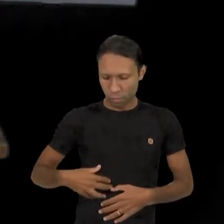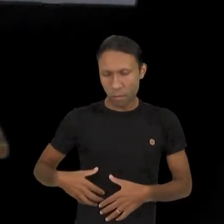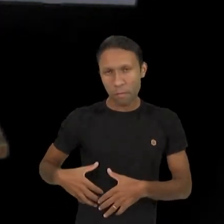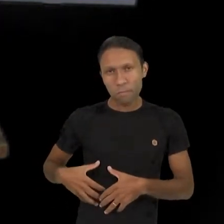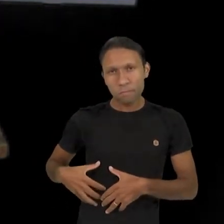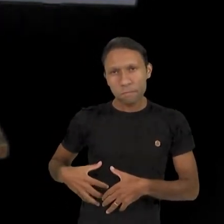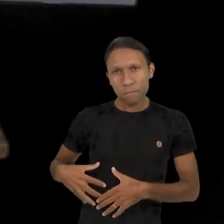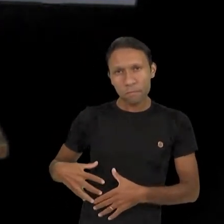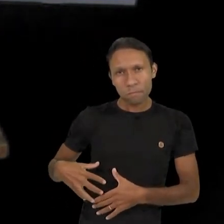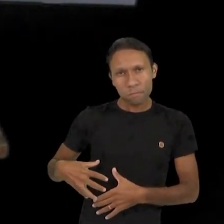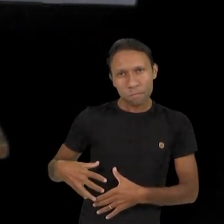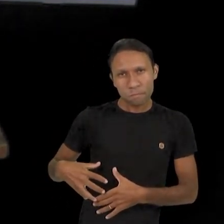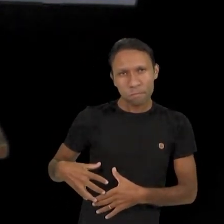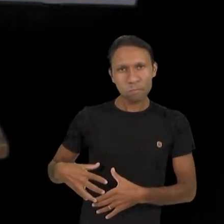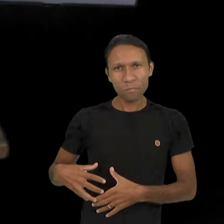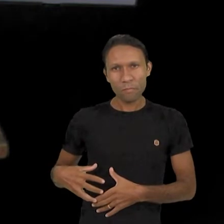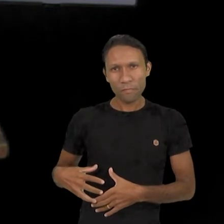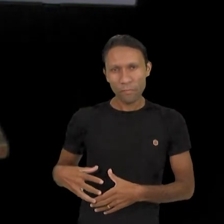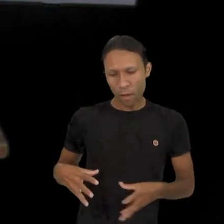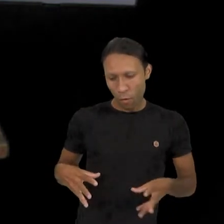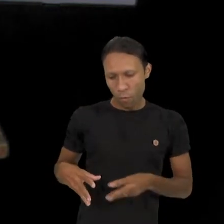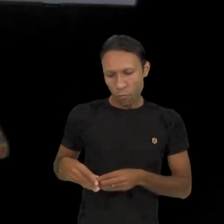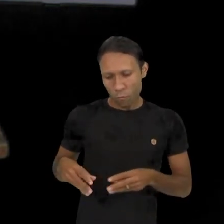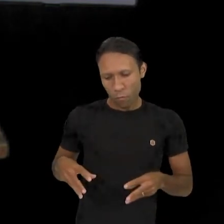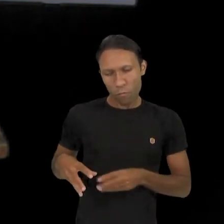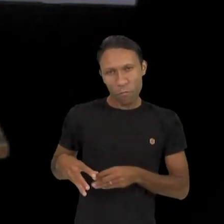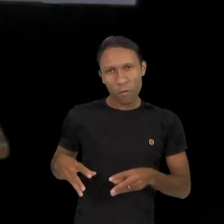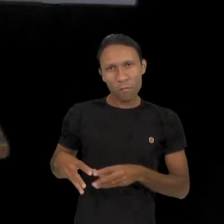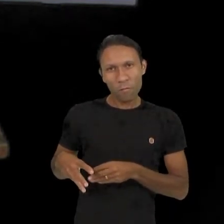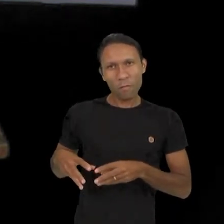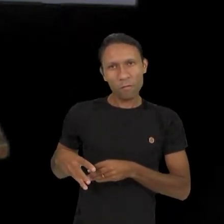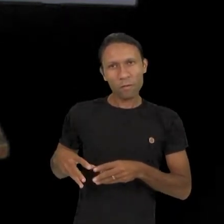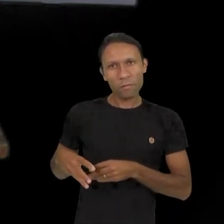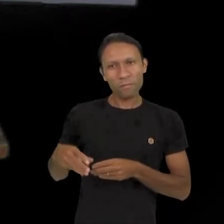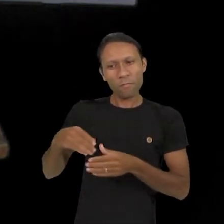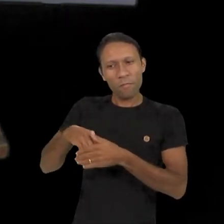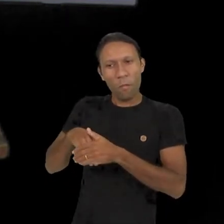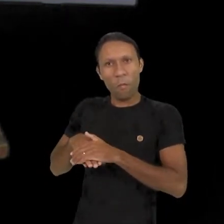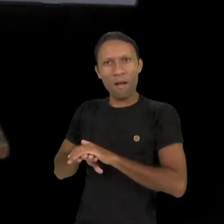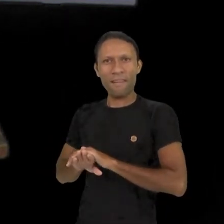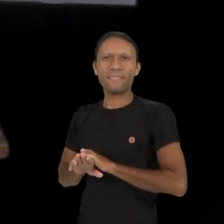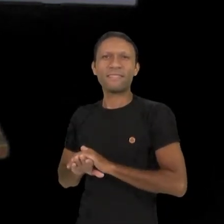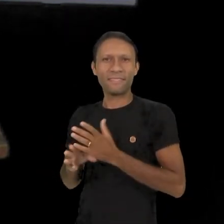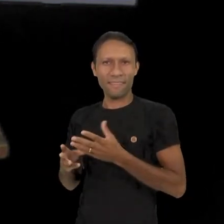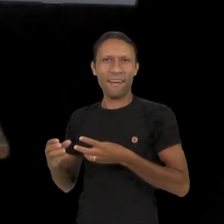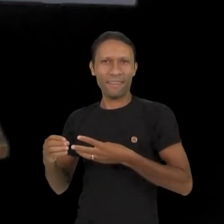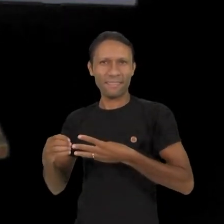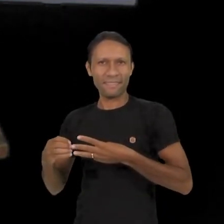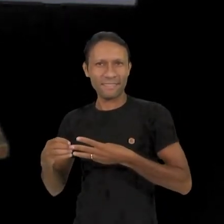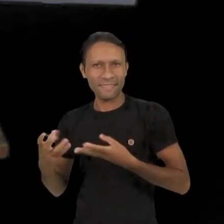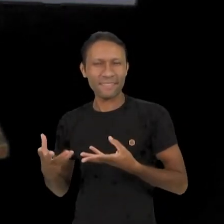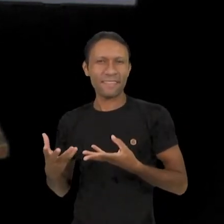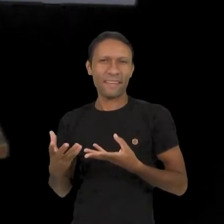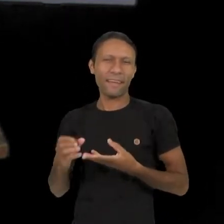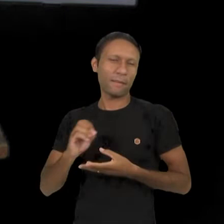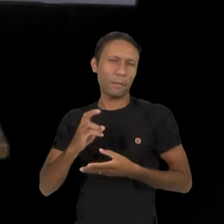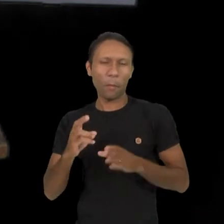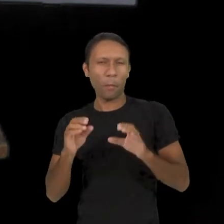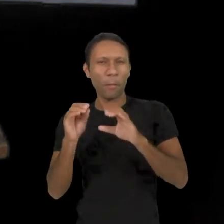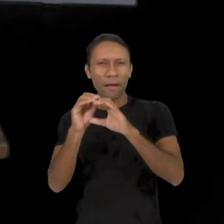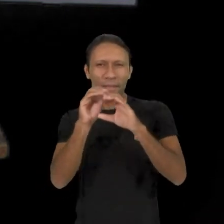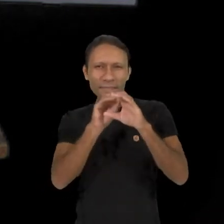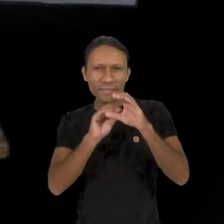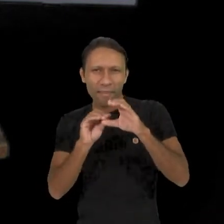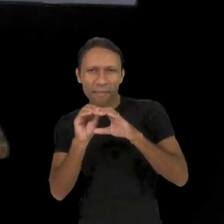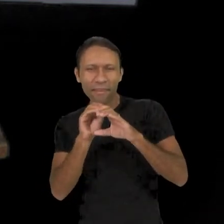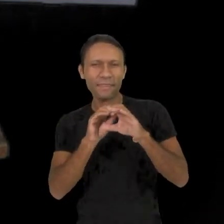depender também do órgão, você vai ter uma maior ou menor quantidade de algumas organelas, tá? Não